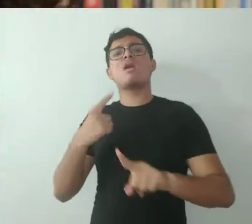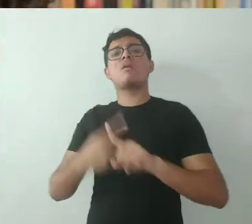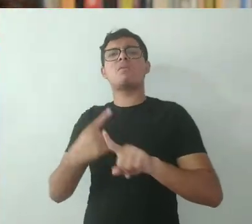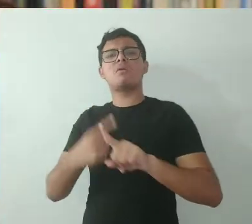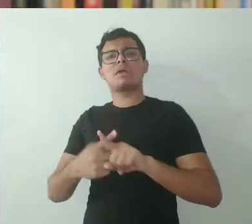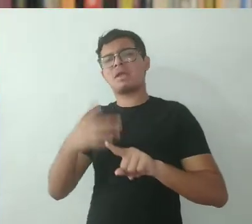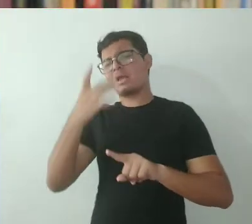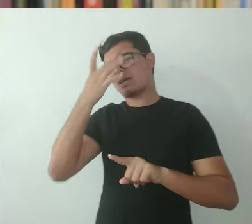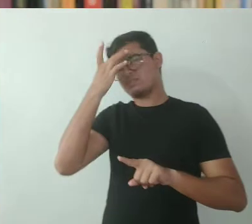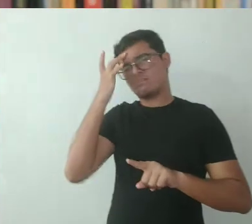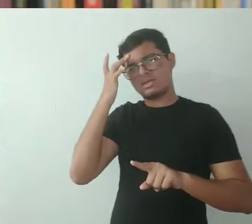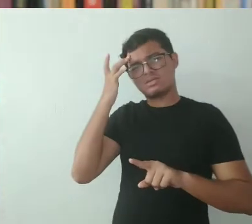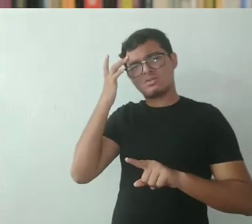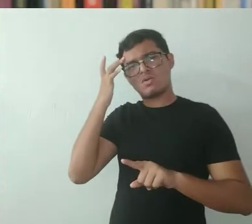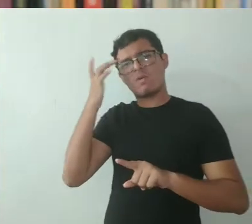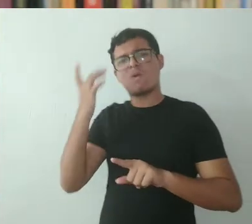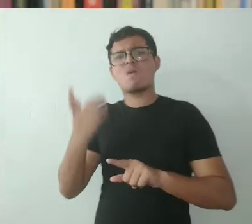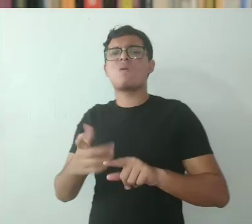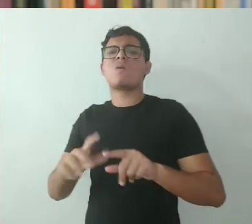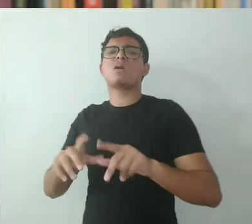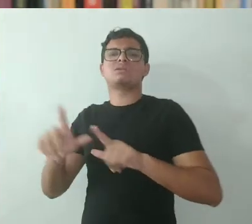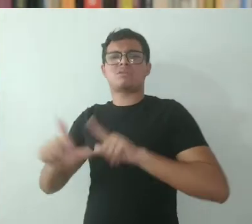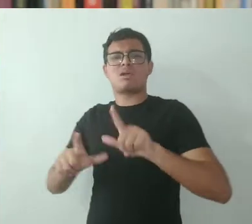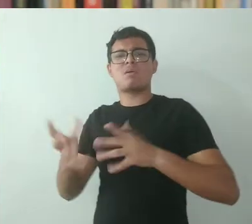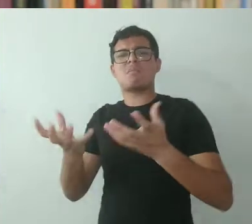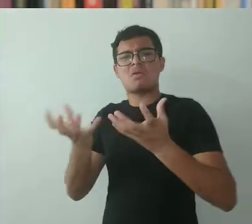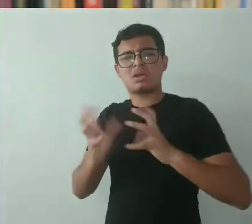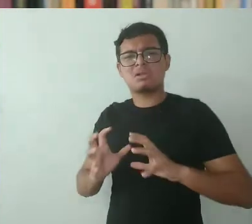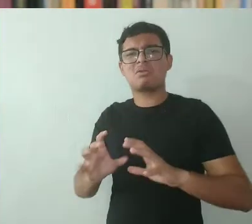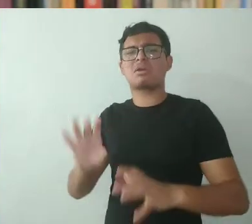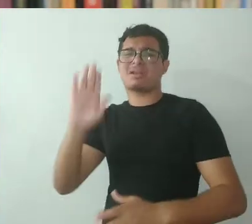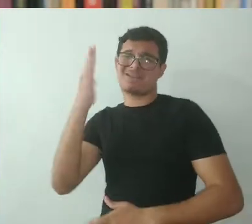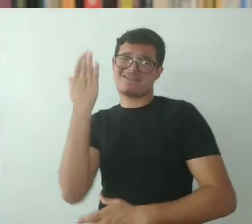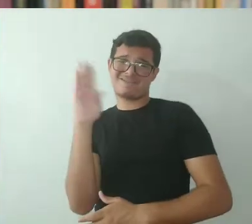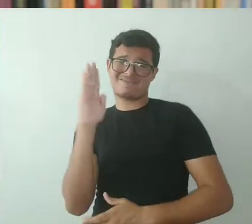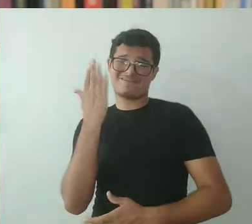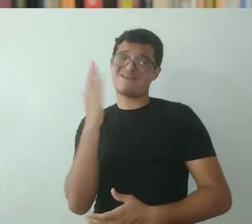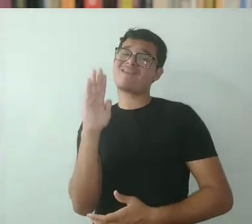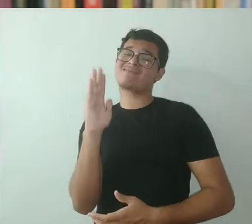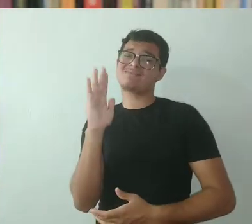trabalham porque elas não querem é falsa? Por que